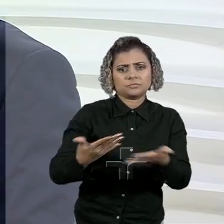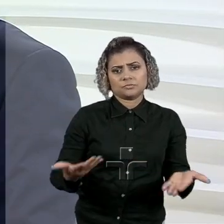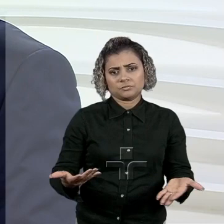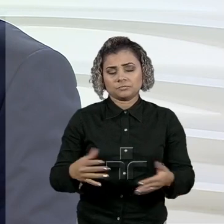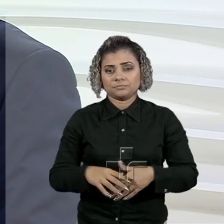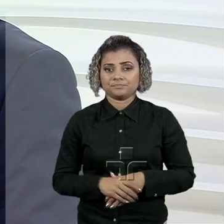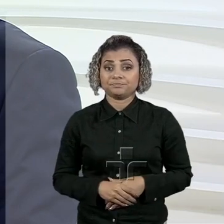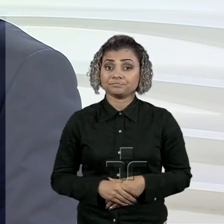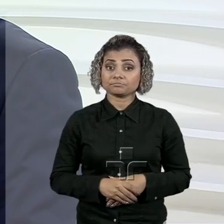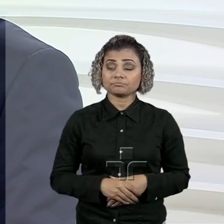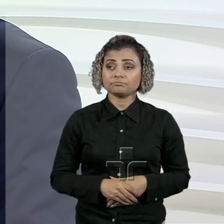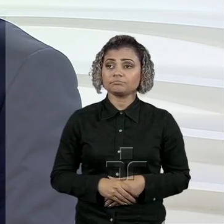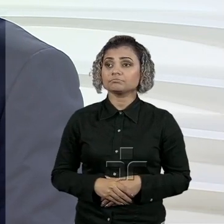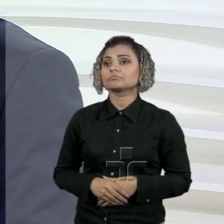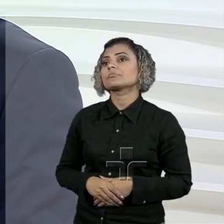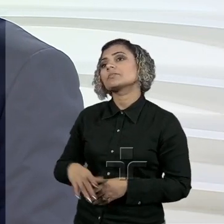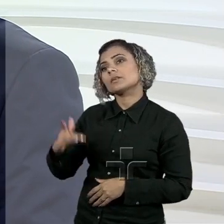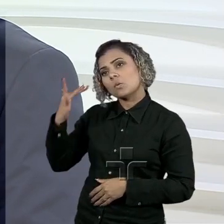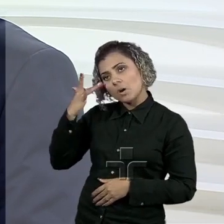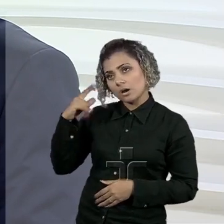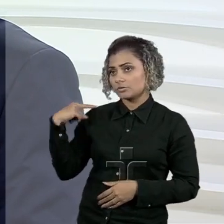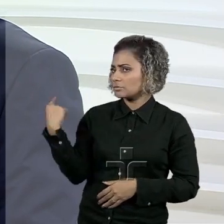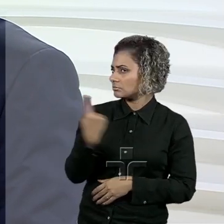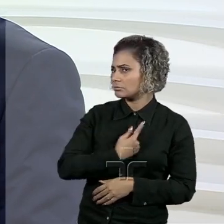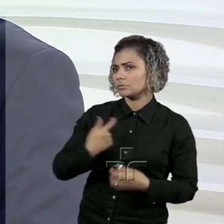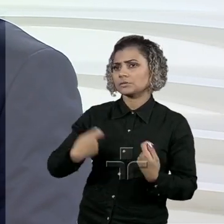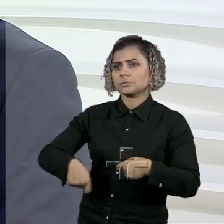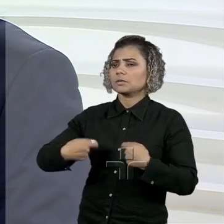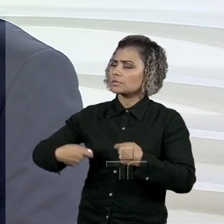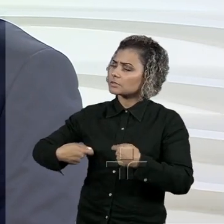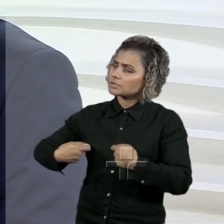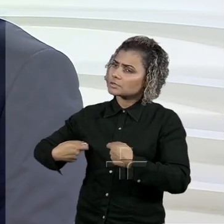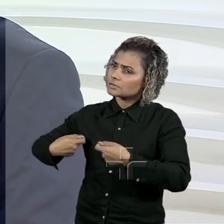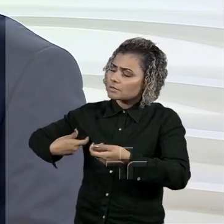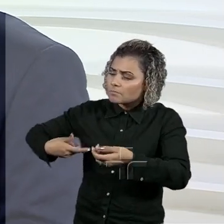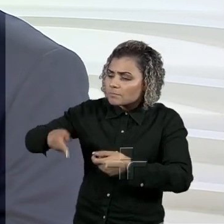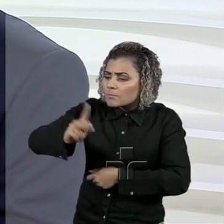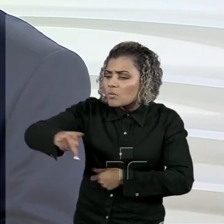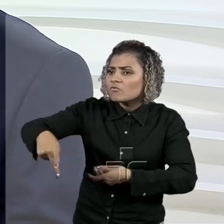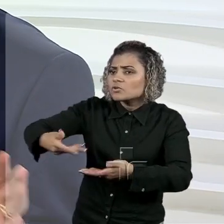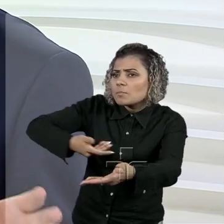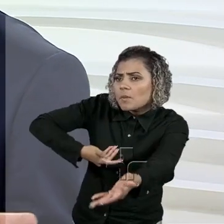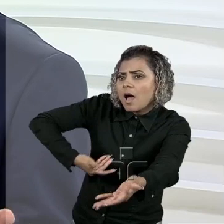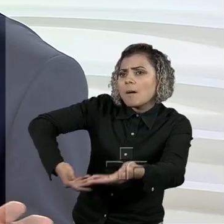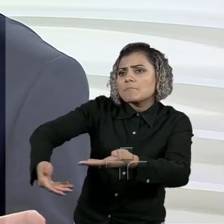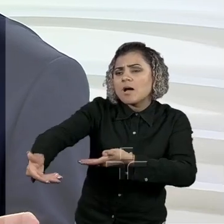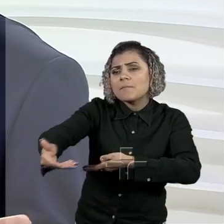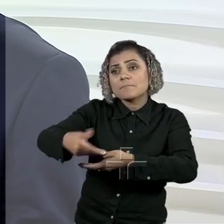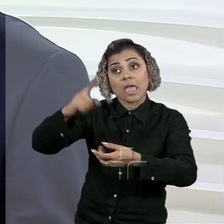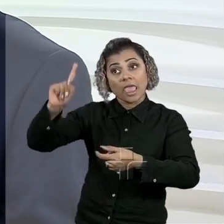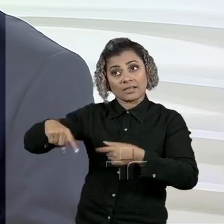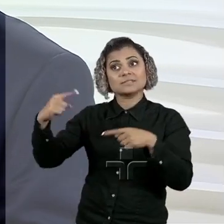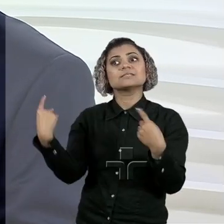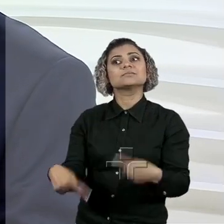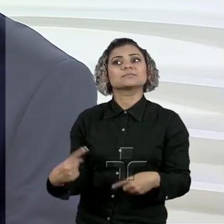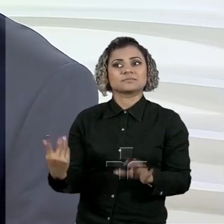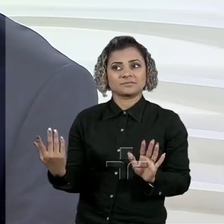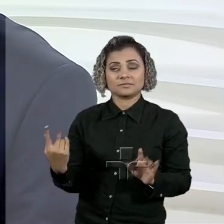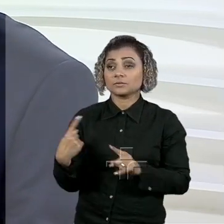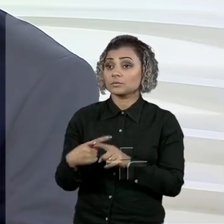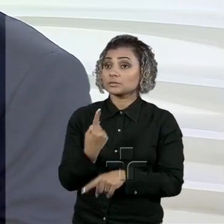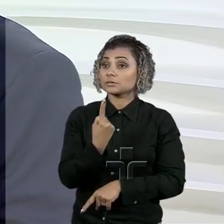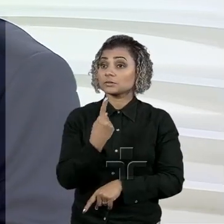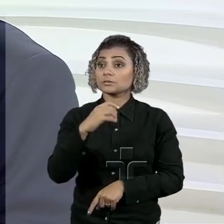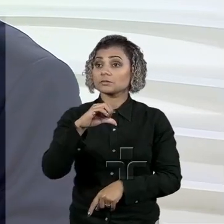Eu acho que quanto mais a gente puder aproximar dos professores, e isso é um desafio gigante, né? Nós temos